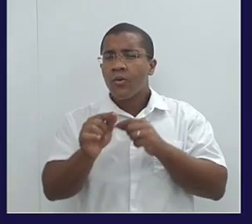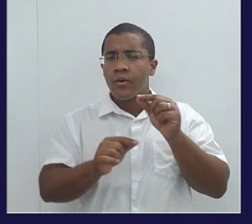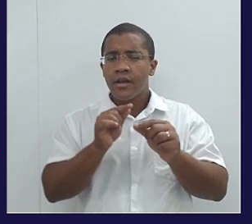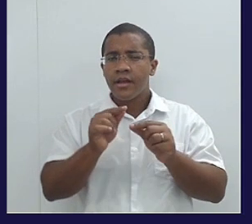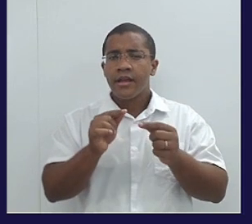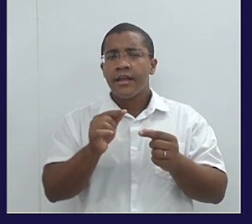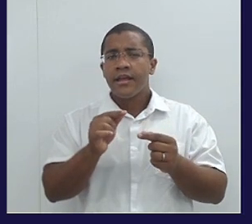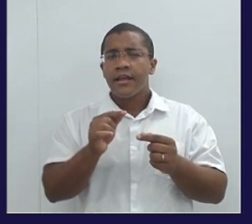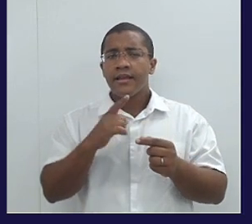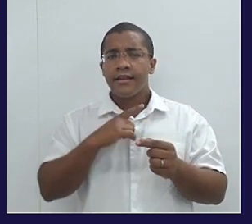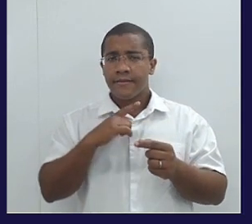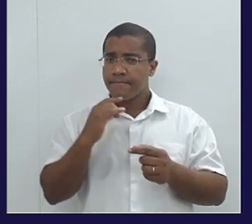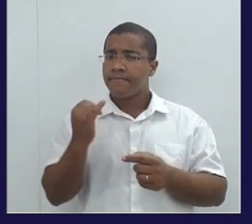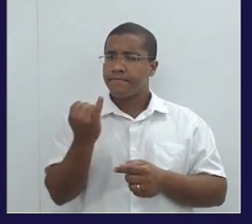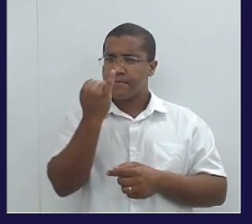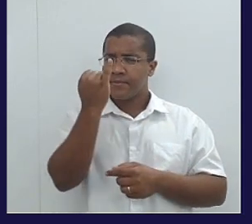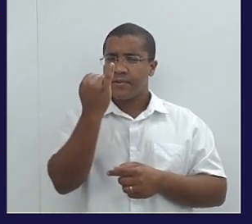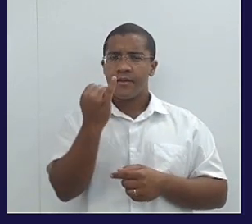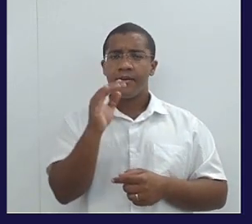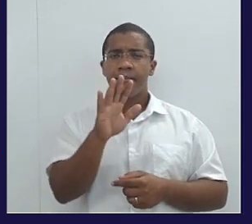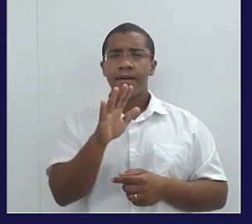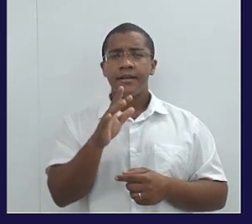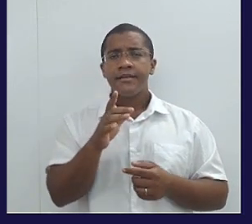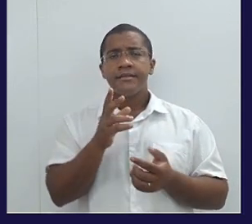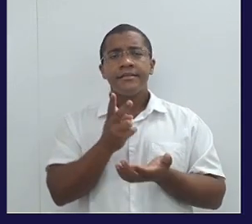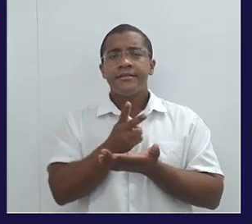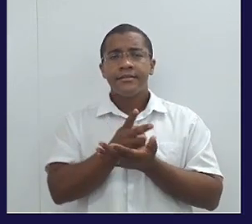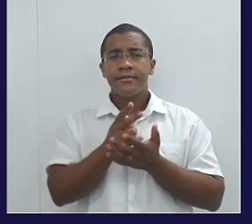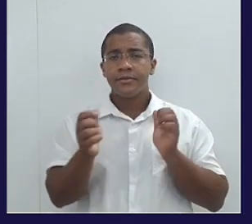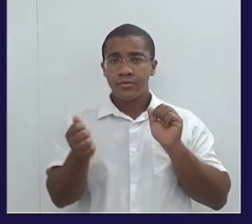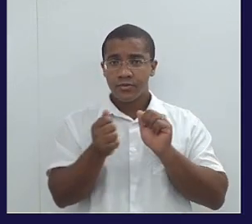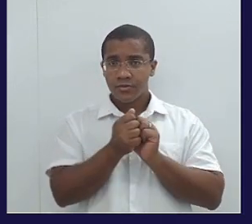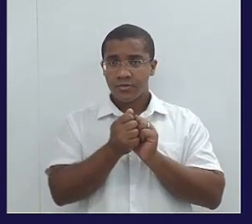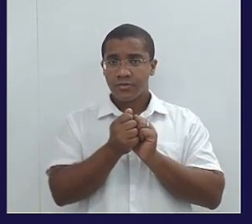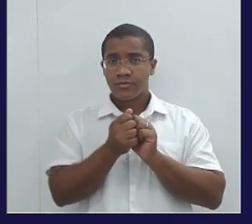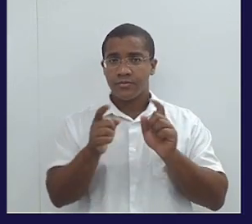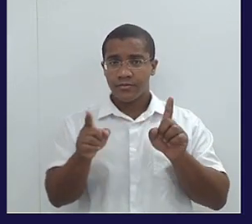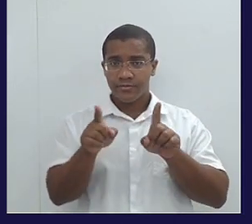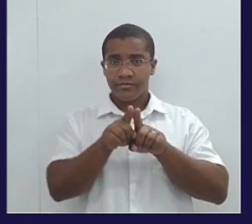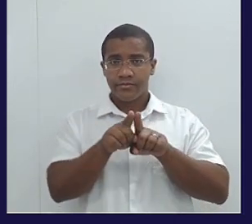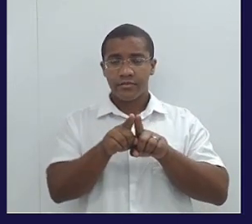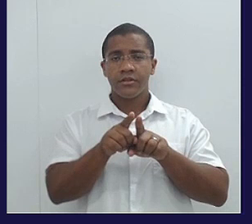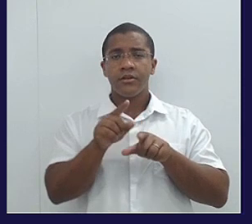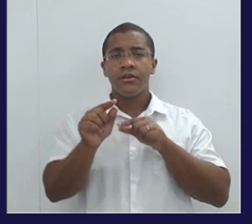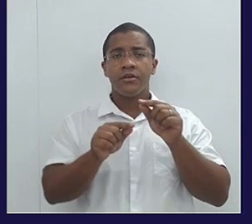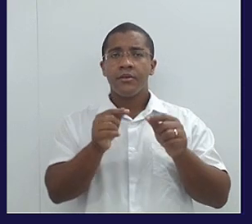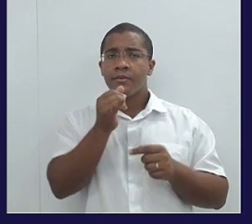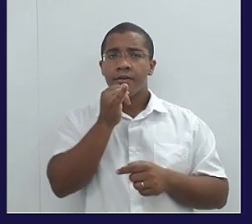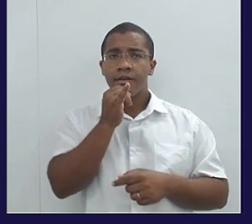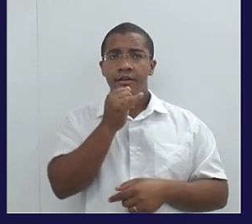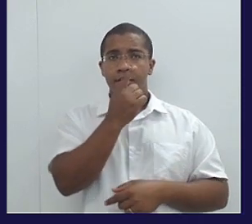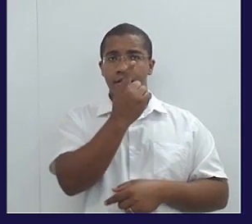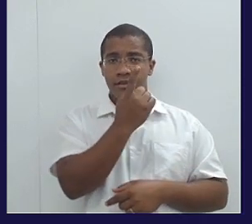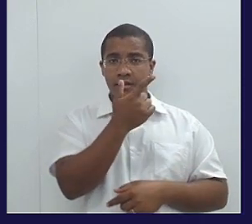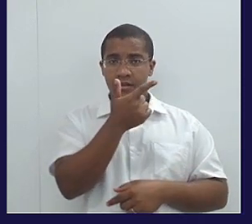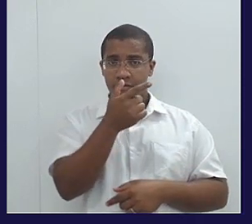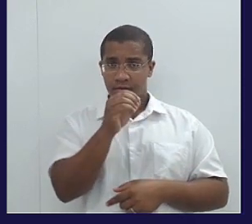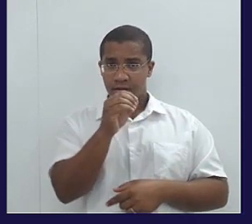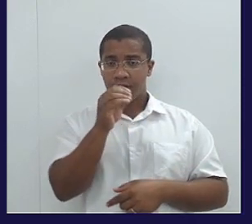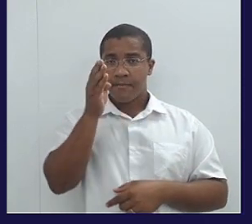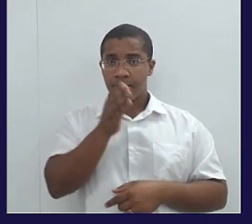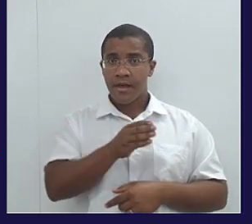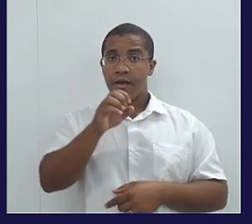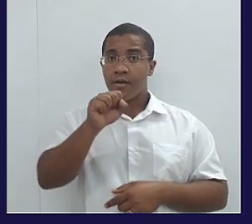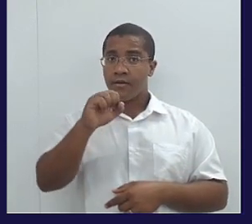são importantes e usualmente apresentadas juntas como uma expressão. Por exemplo, 120 dividido